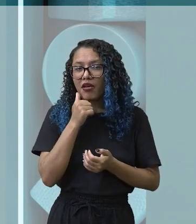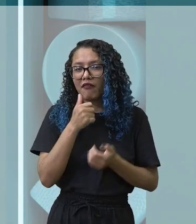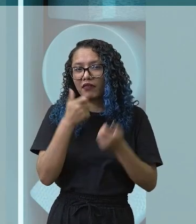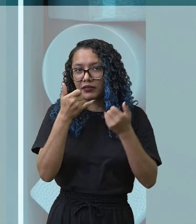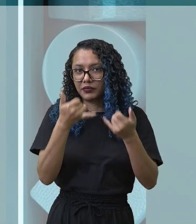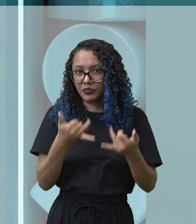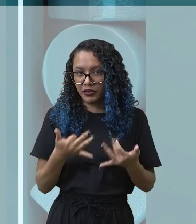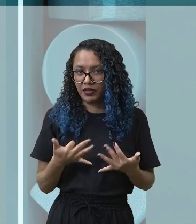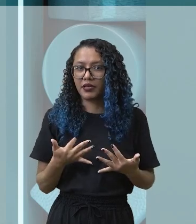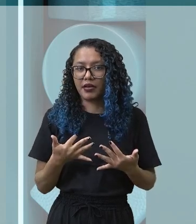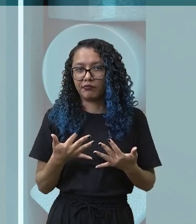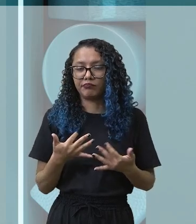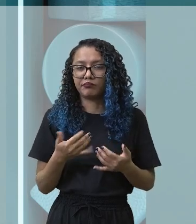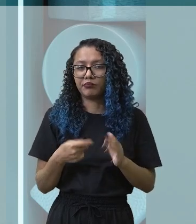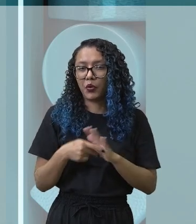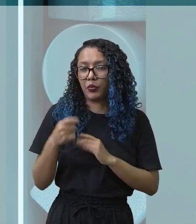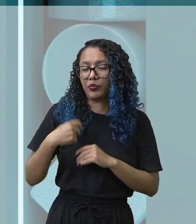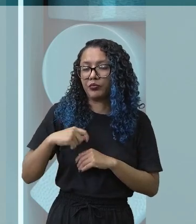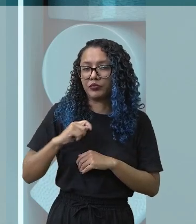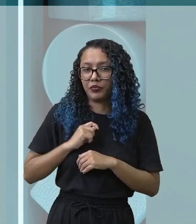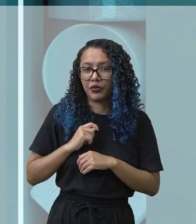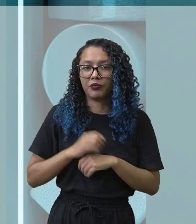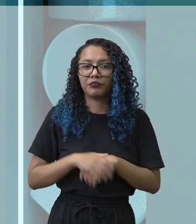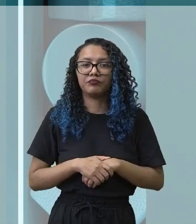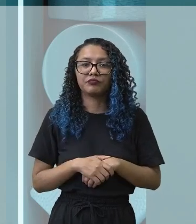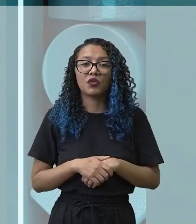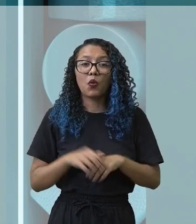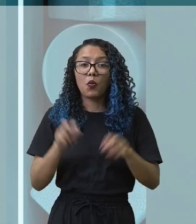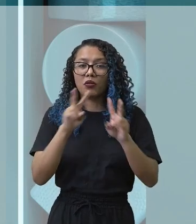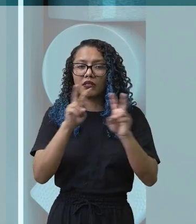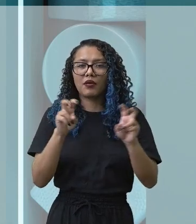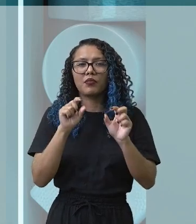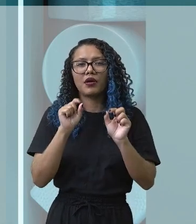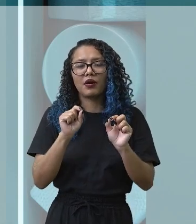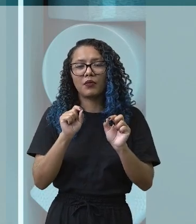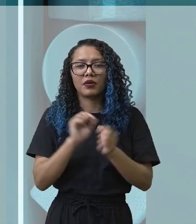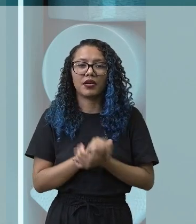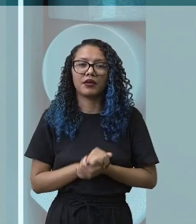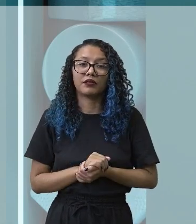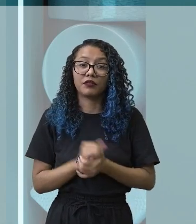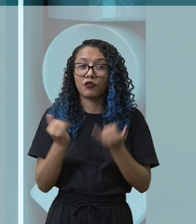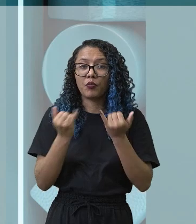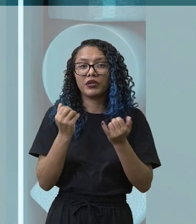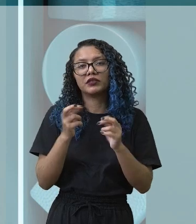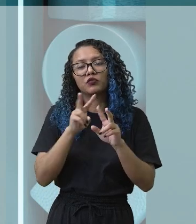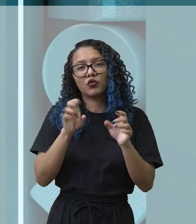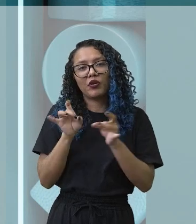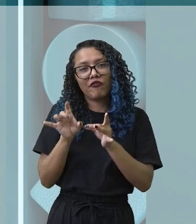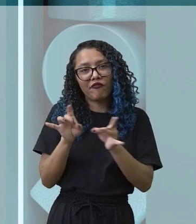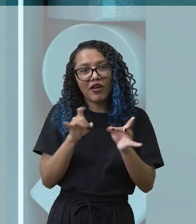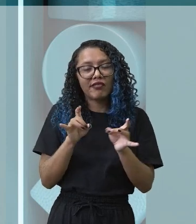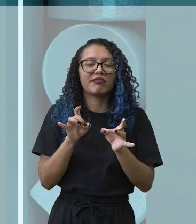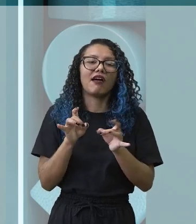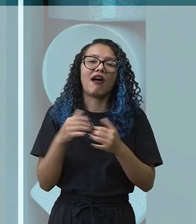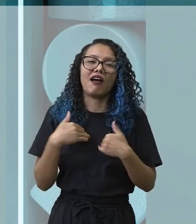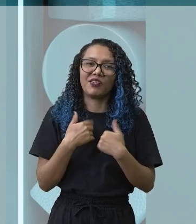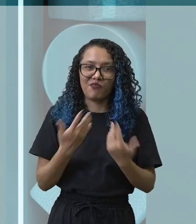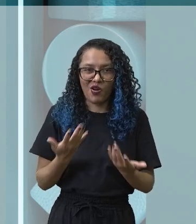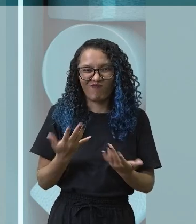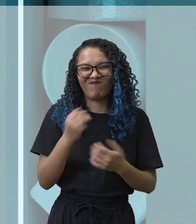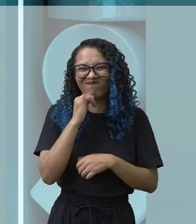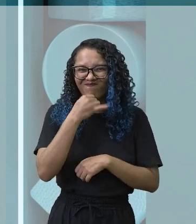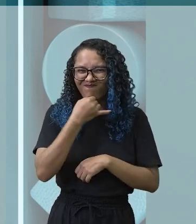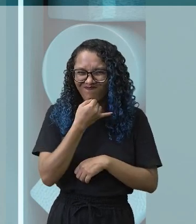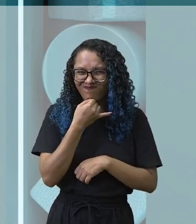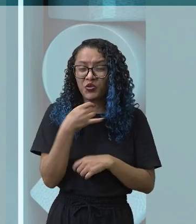espanhola o título é um pouco acerca del tráfico de animais Olha aí o título triste né Para que